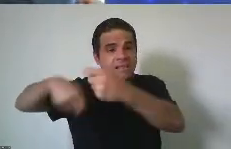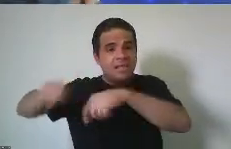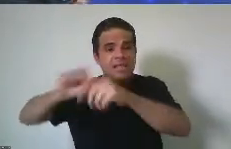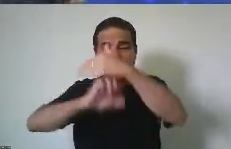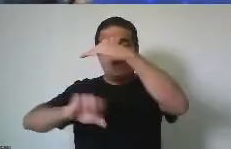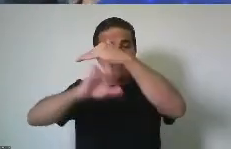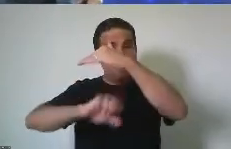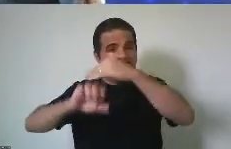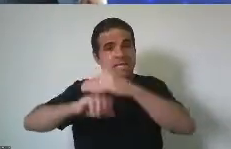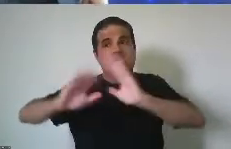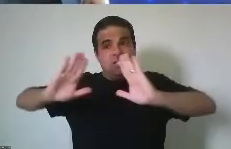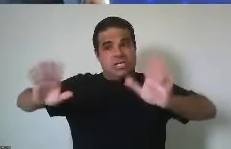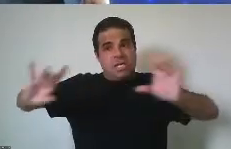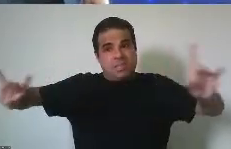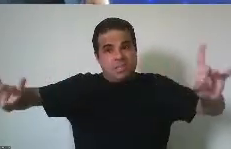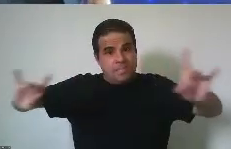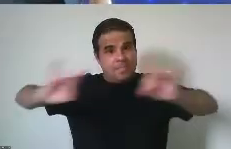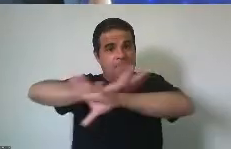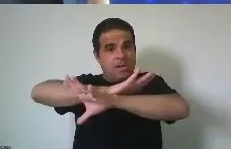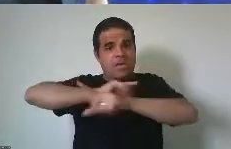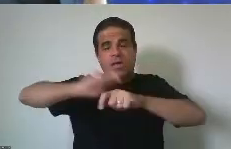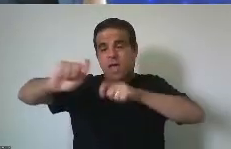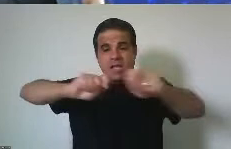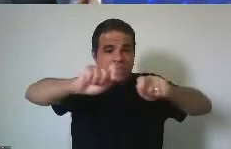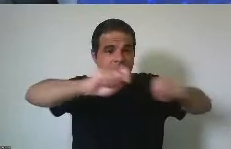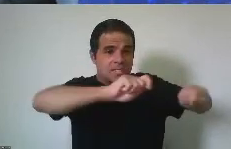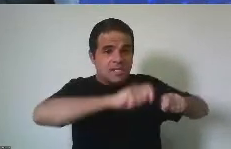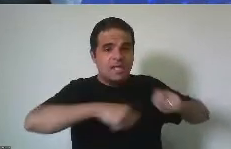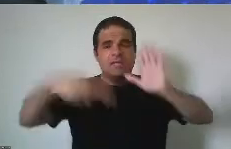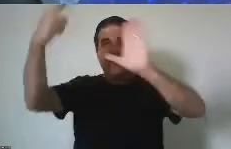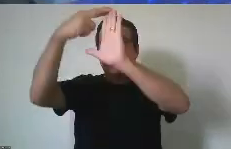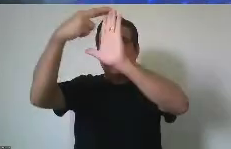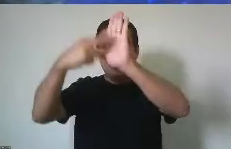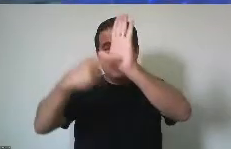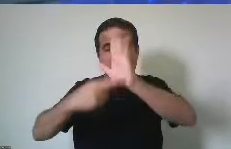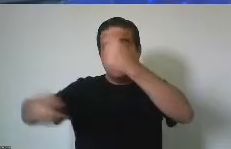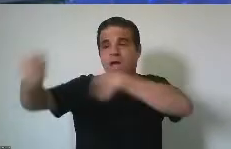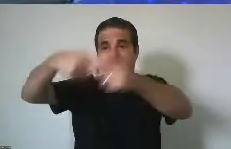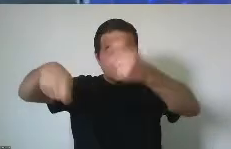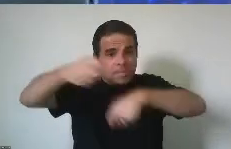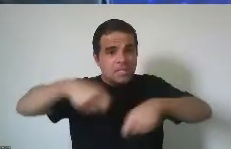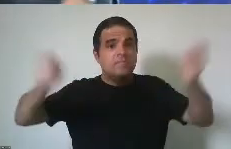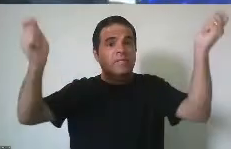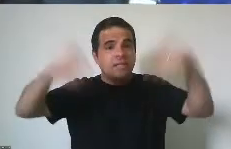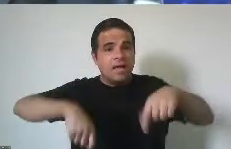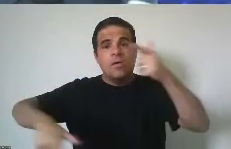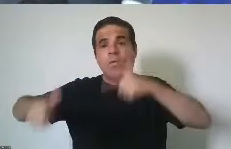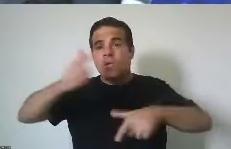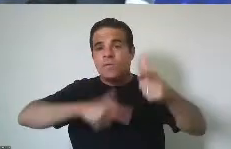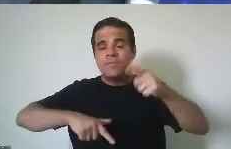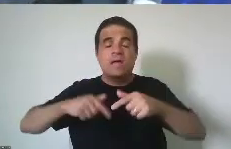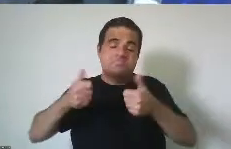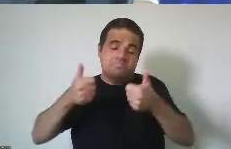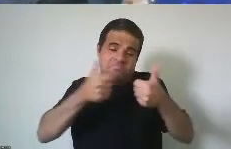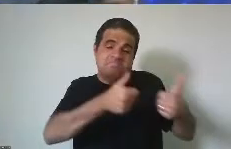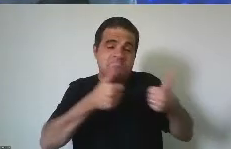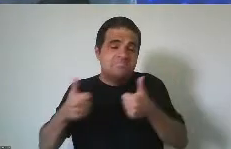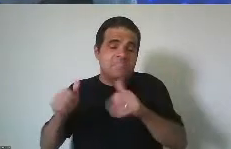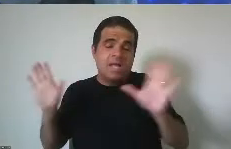também é eficiente ao curto regulatório reconhecido você a gente consegue enrolar a companhia eh